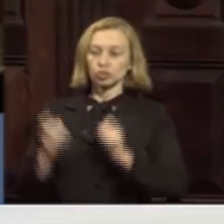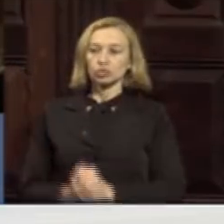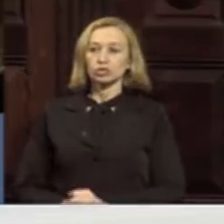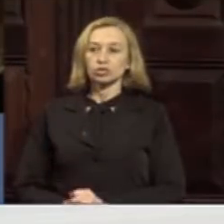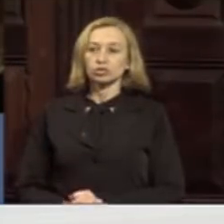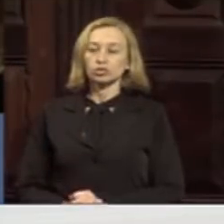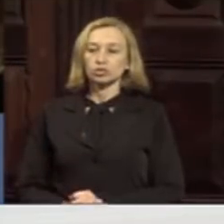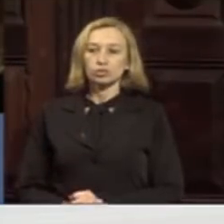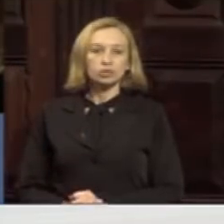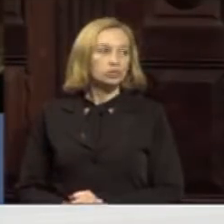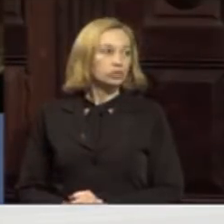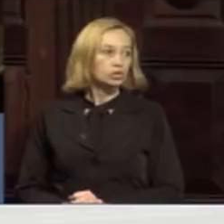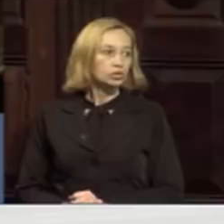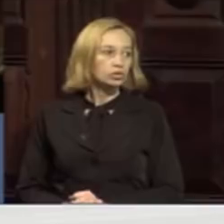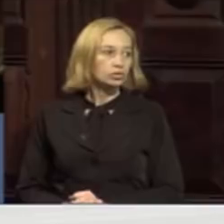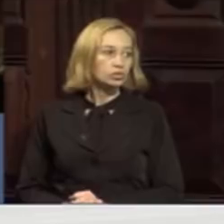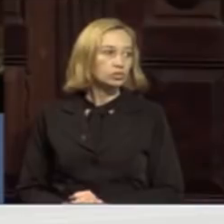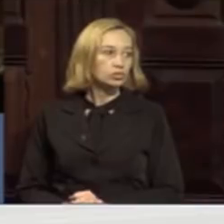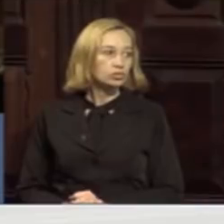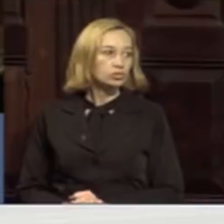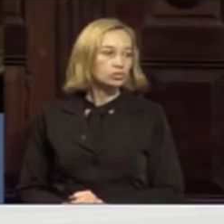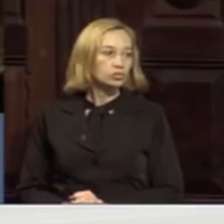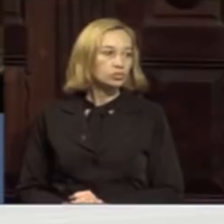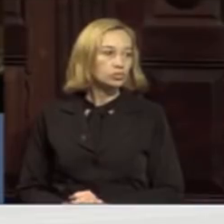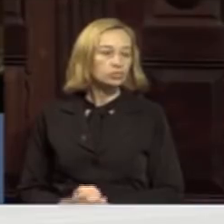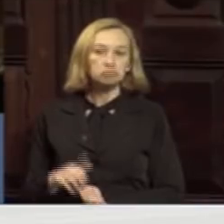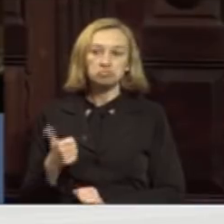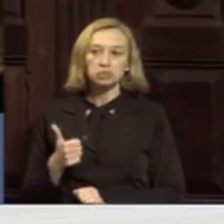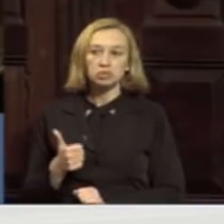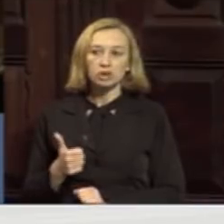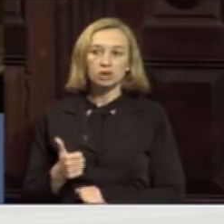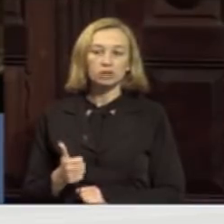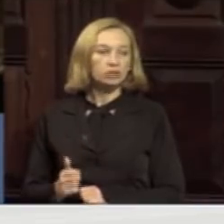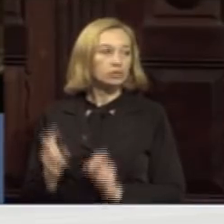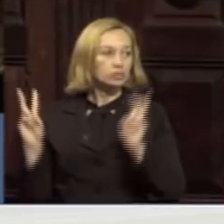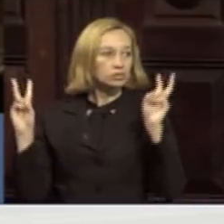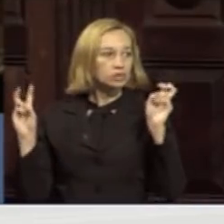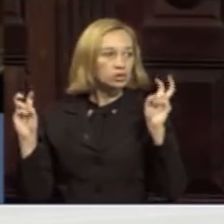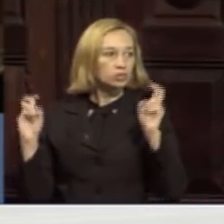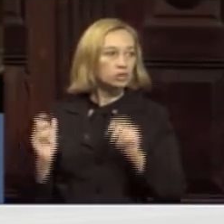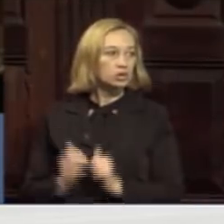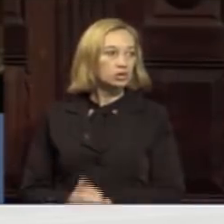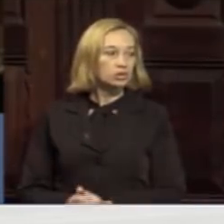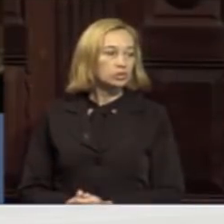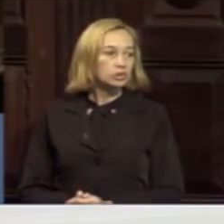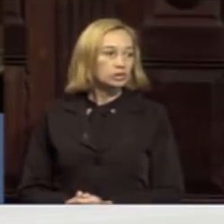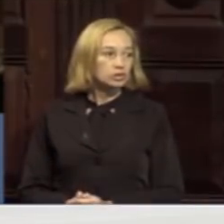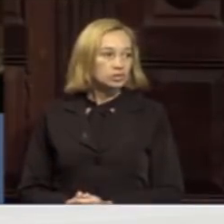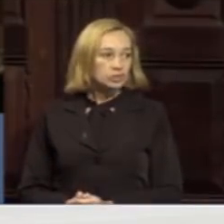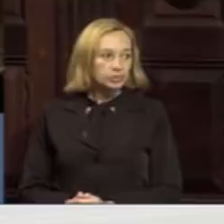abordar dois temas nesta intervenção. O primeiro tema diz respeito